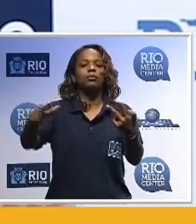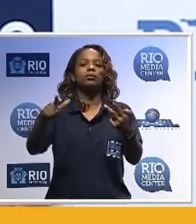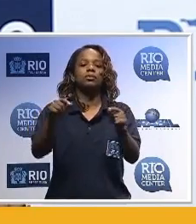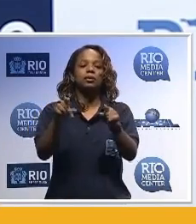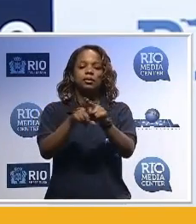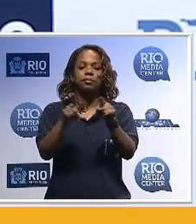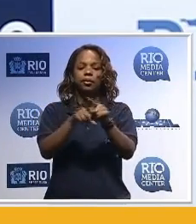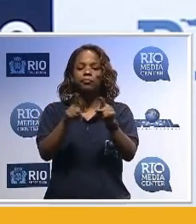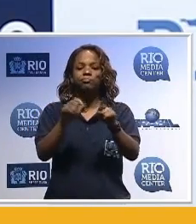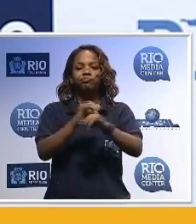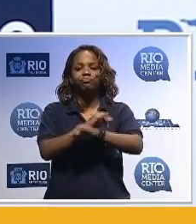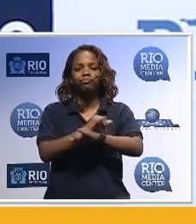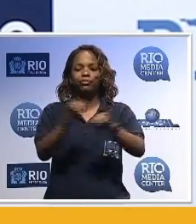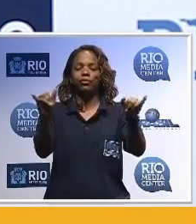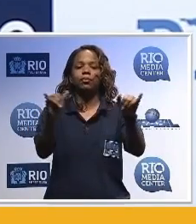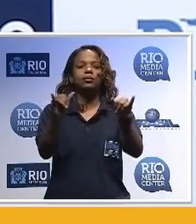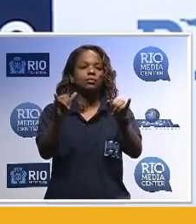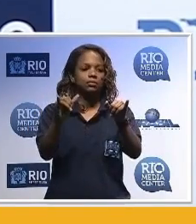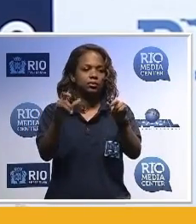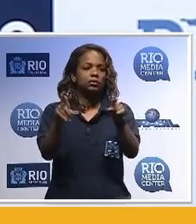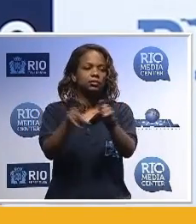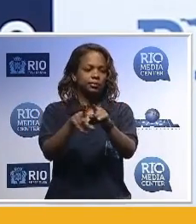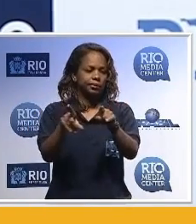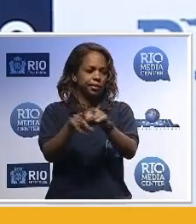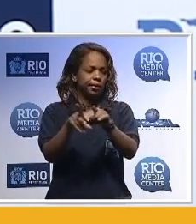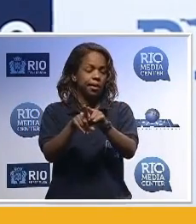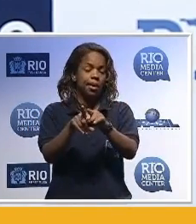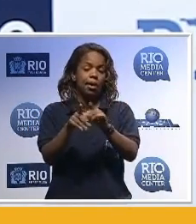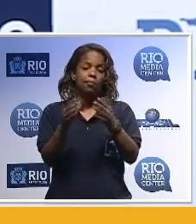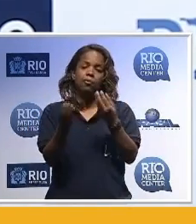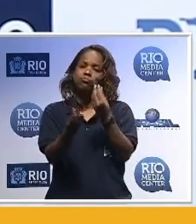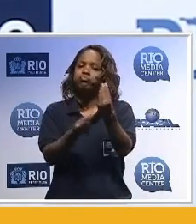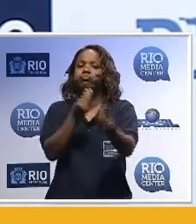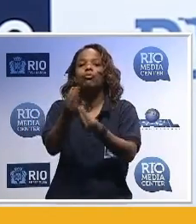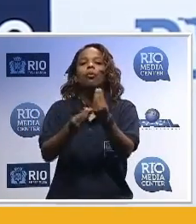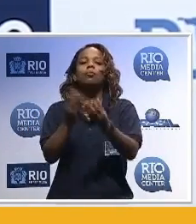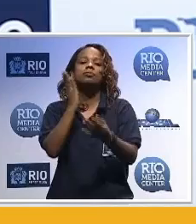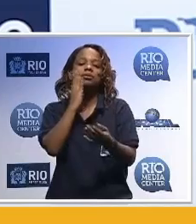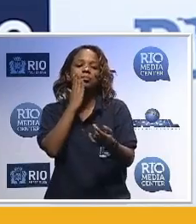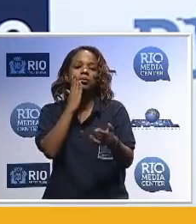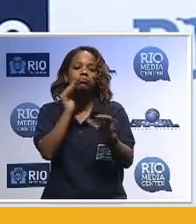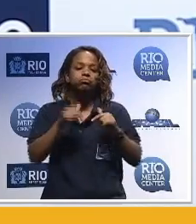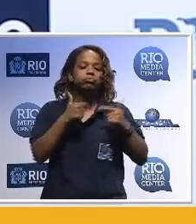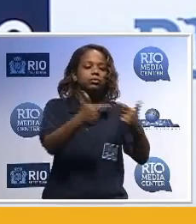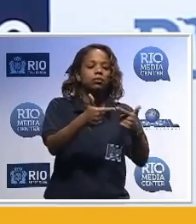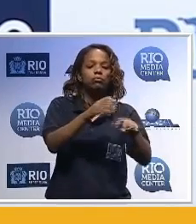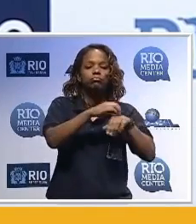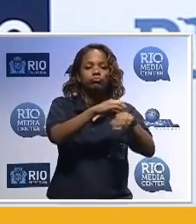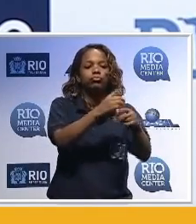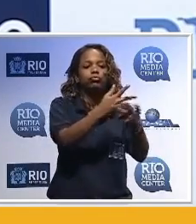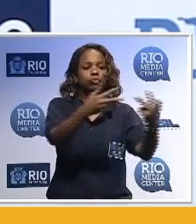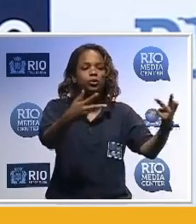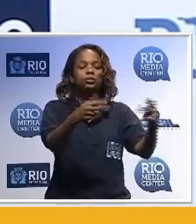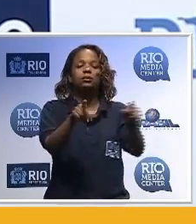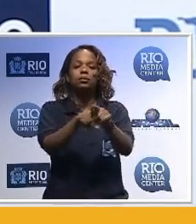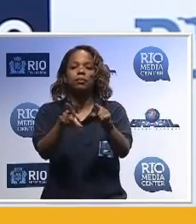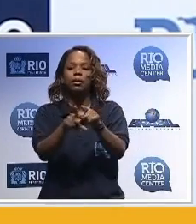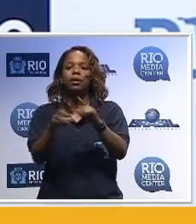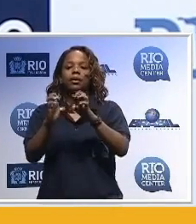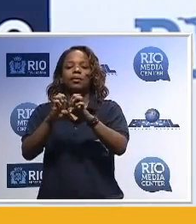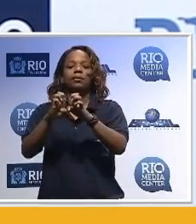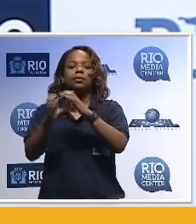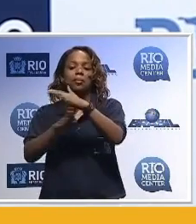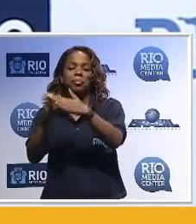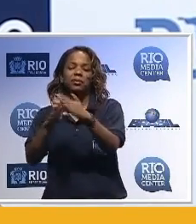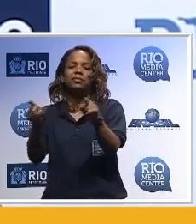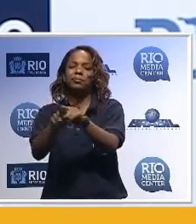várias outras publicações lá, links para outras publicações de como bem atender, de como adaptar um empreendimento. Eu